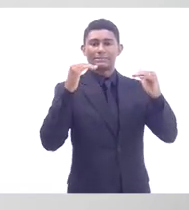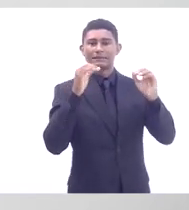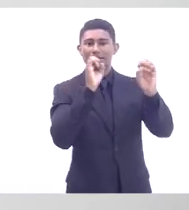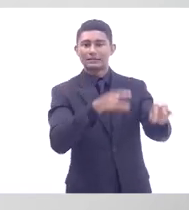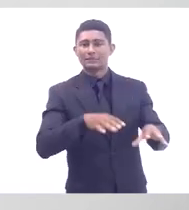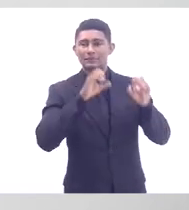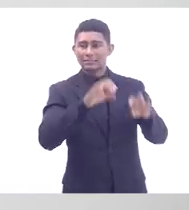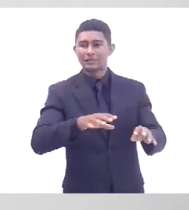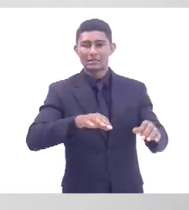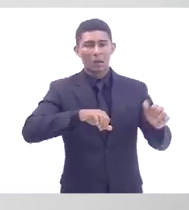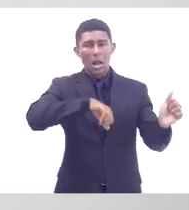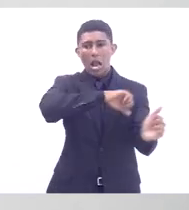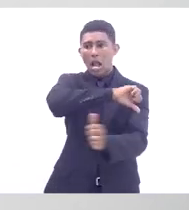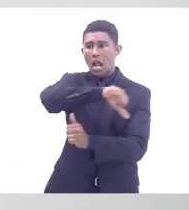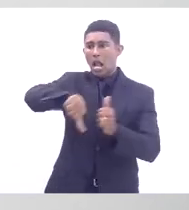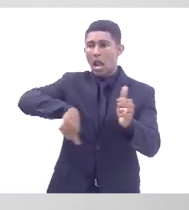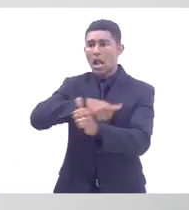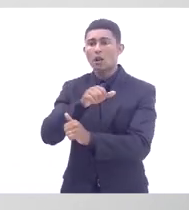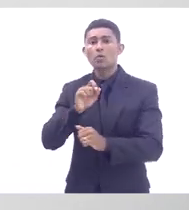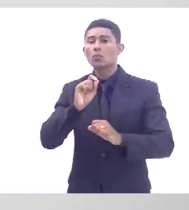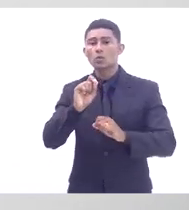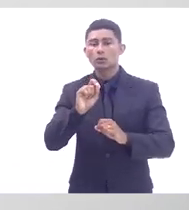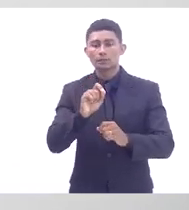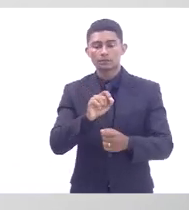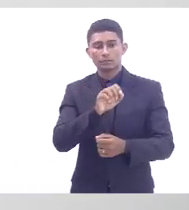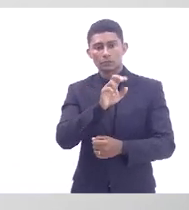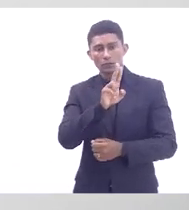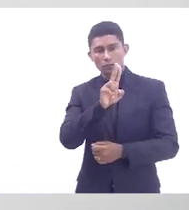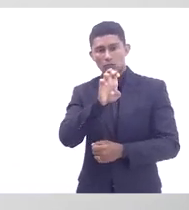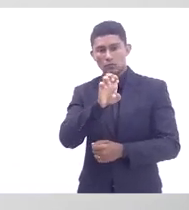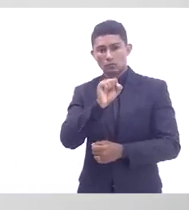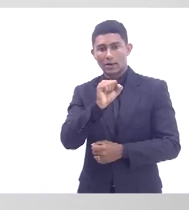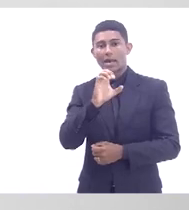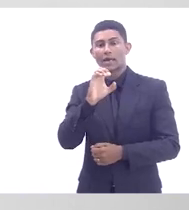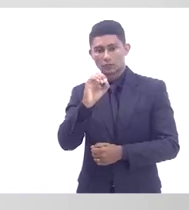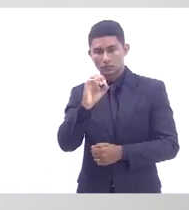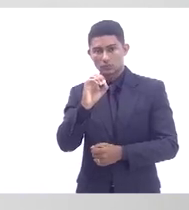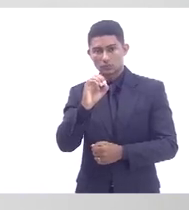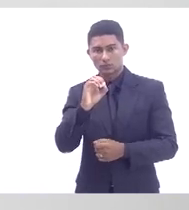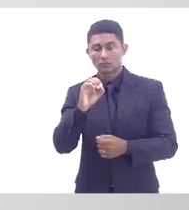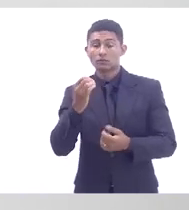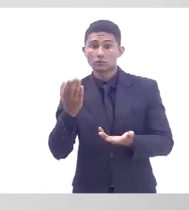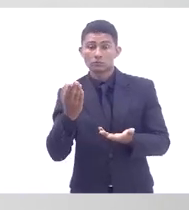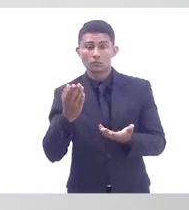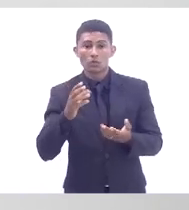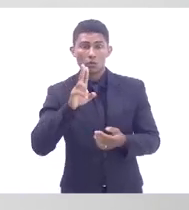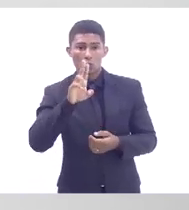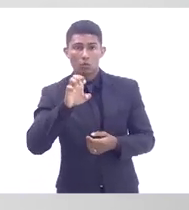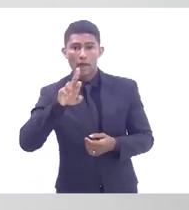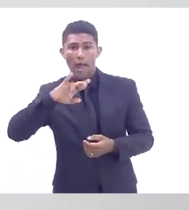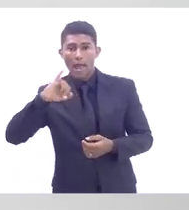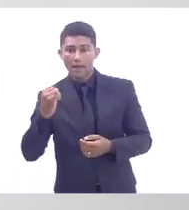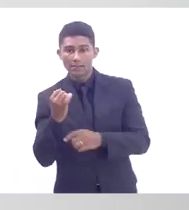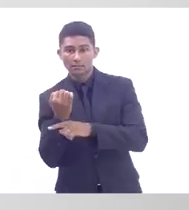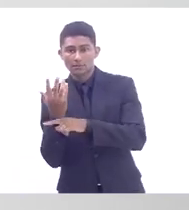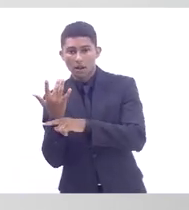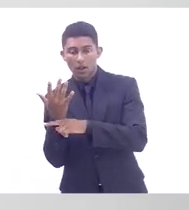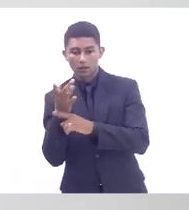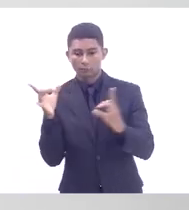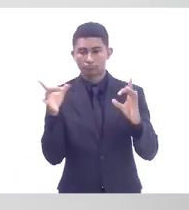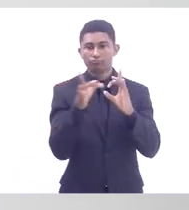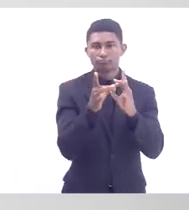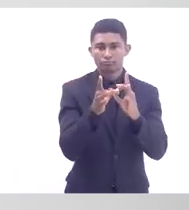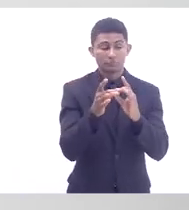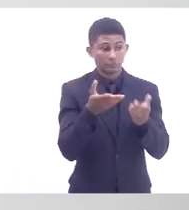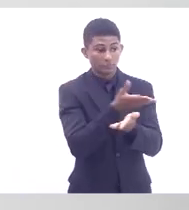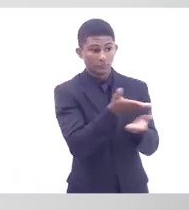incorporação da uezo pela UERJ o que garantiu aos servidores da uezo servidores que tinham uma série de limitações